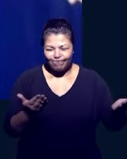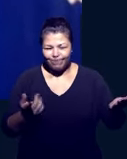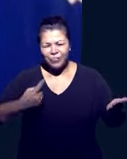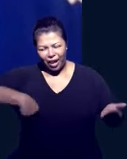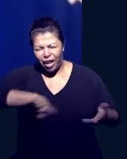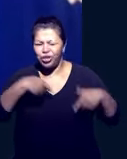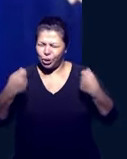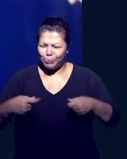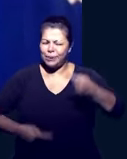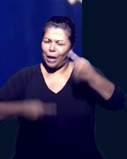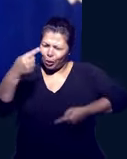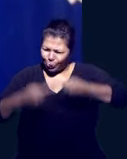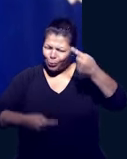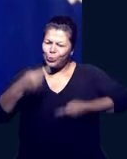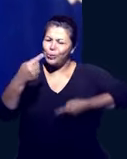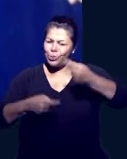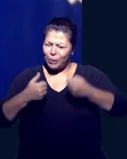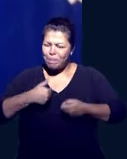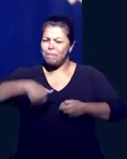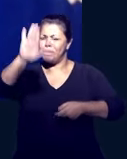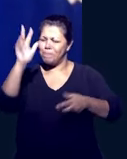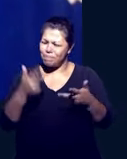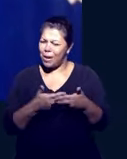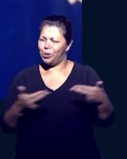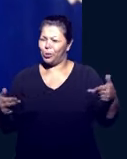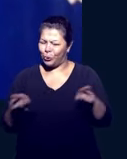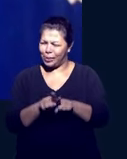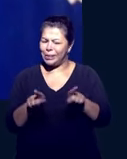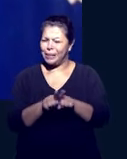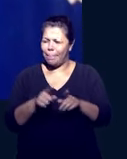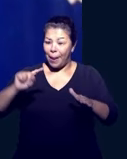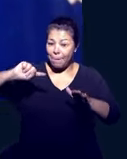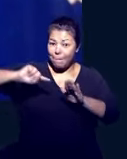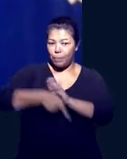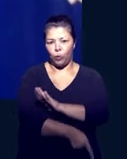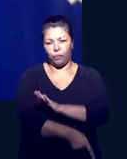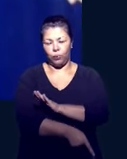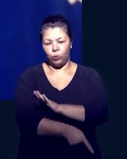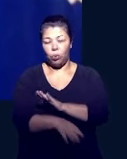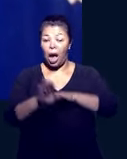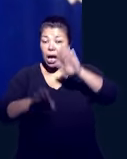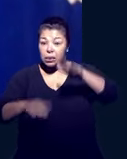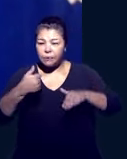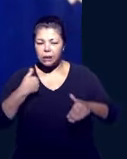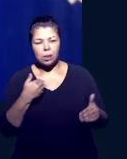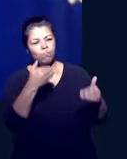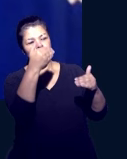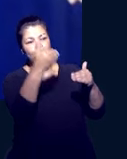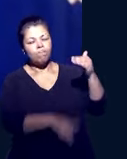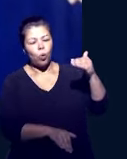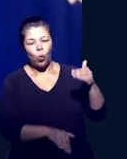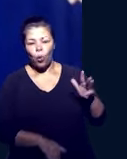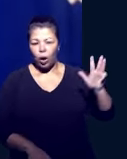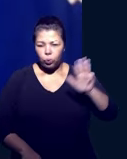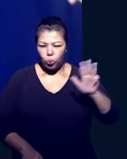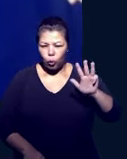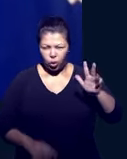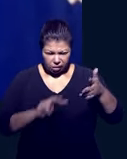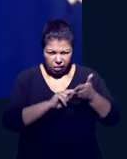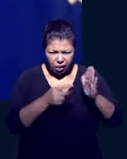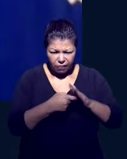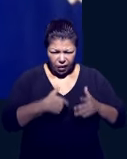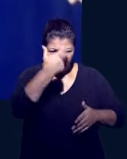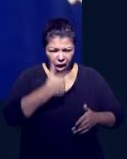uma discussão mais Ampla do que isso discordar eventualmente do governo atual não significa que alguém seja bolsonarista e e